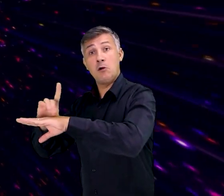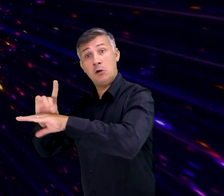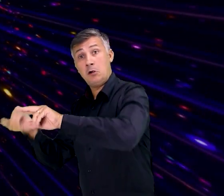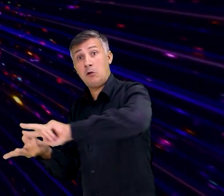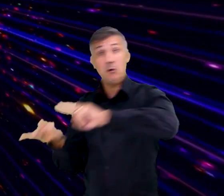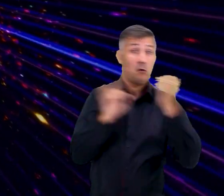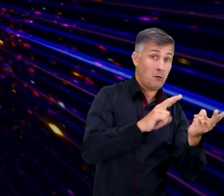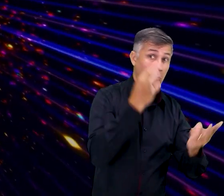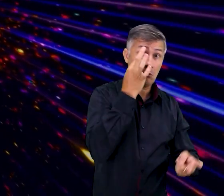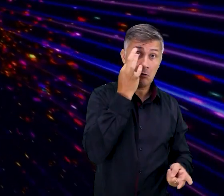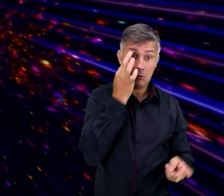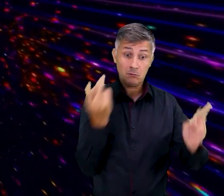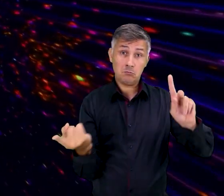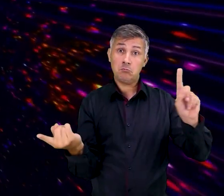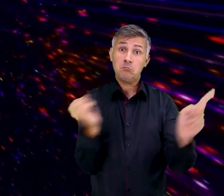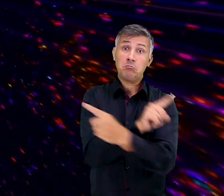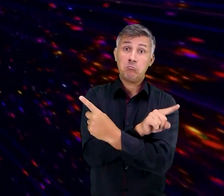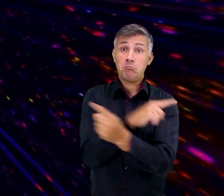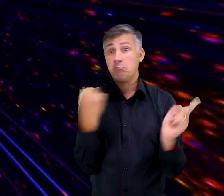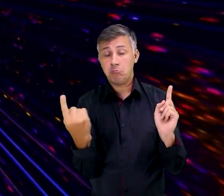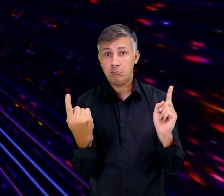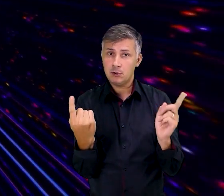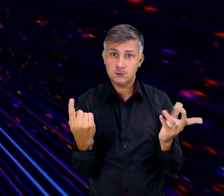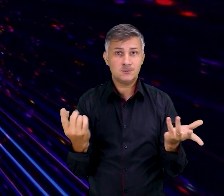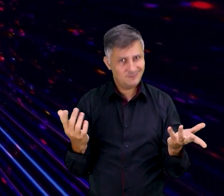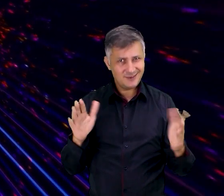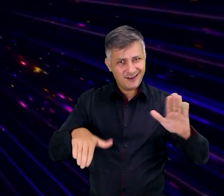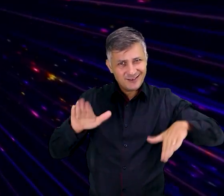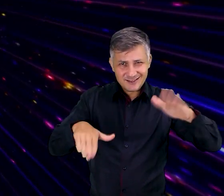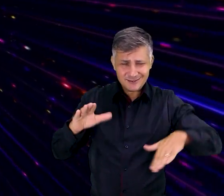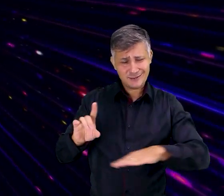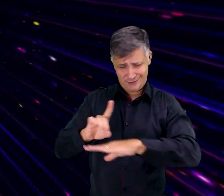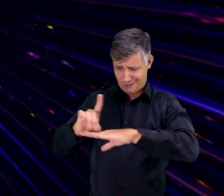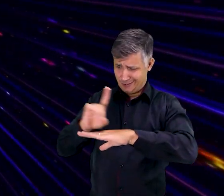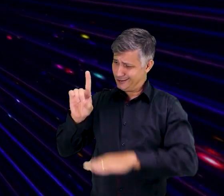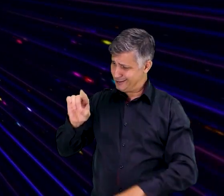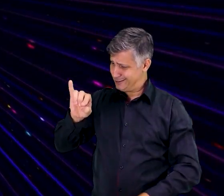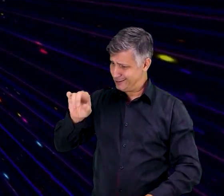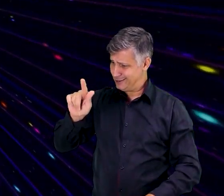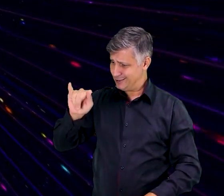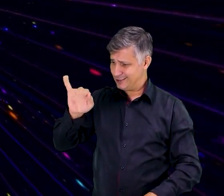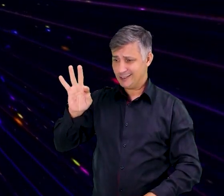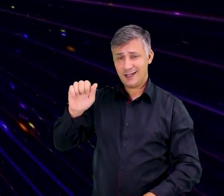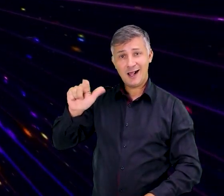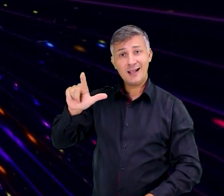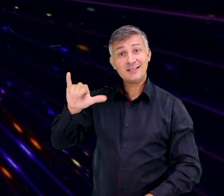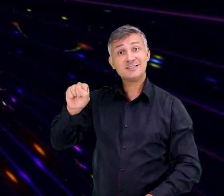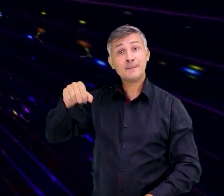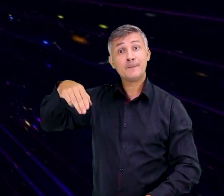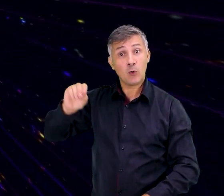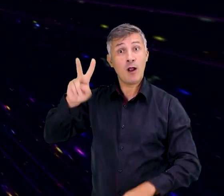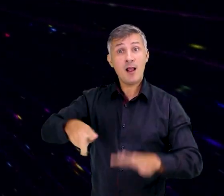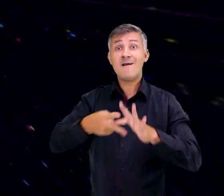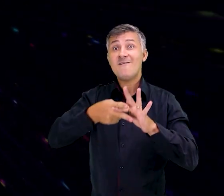das vezes transportando a produção digital para suportes físicos. O digitalismo é meio, o digitalismo é suporte